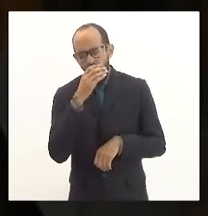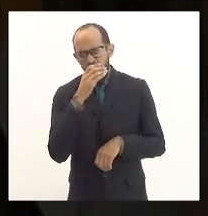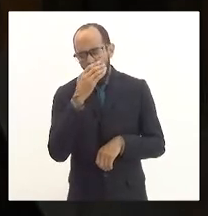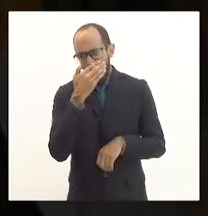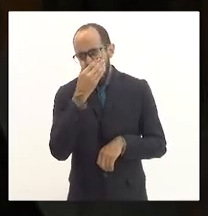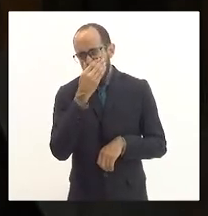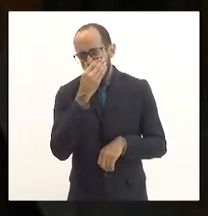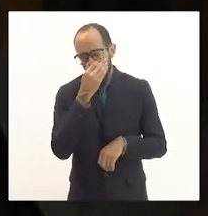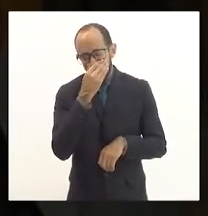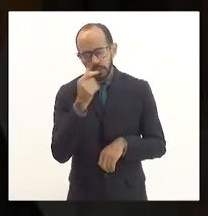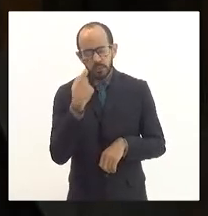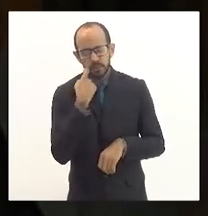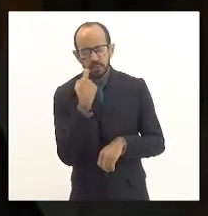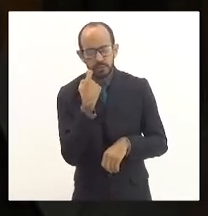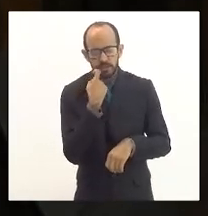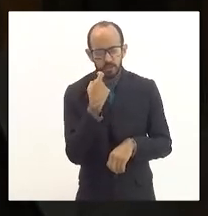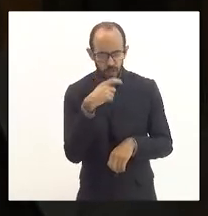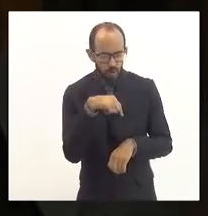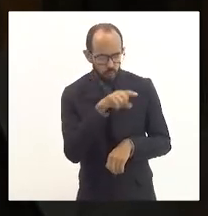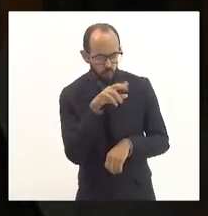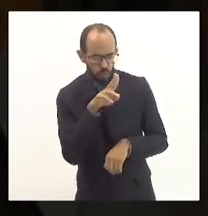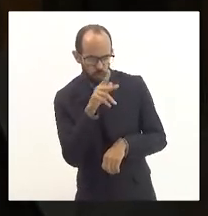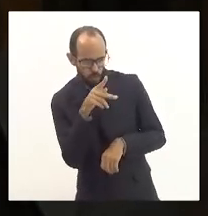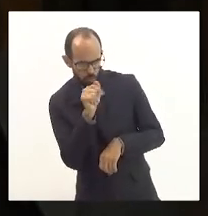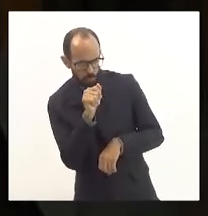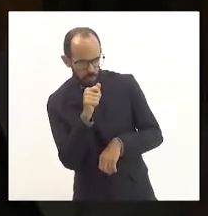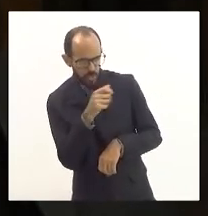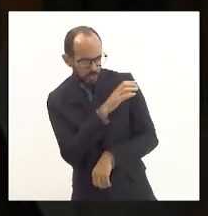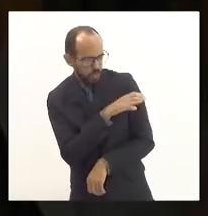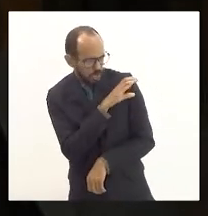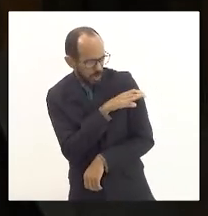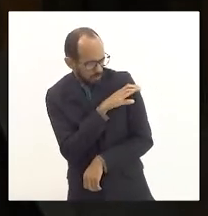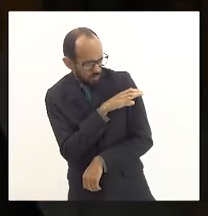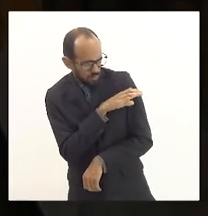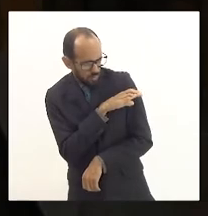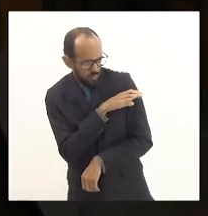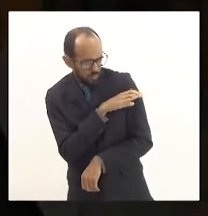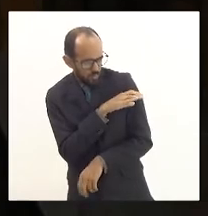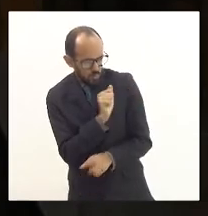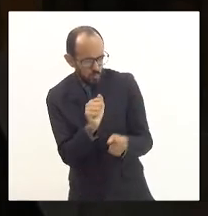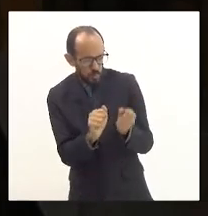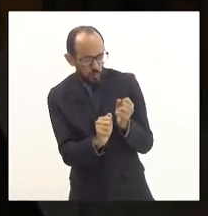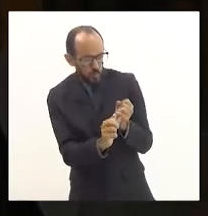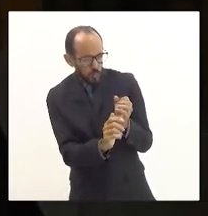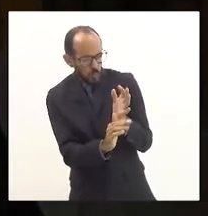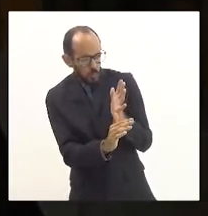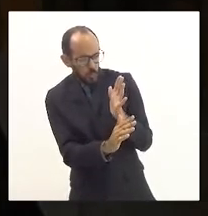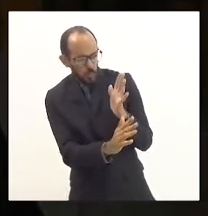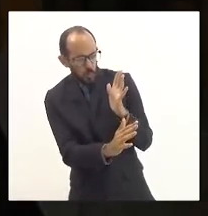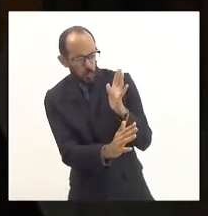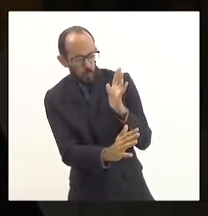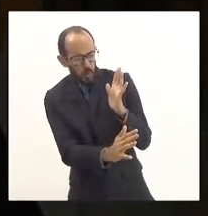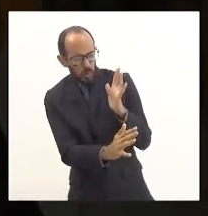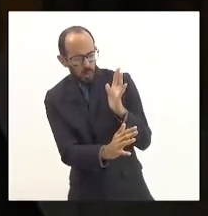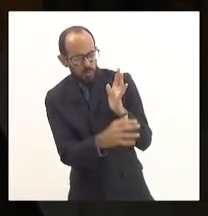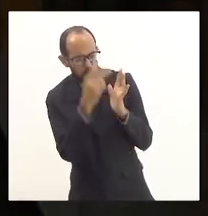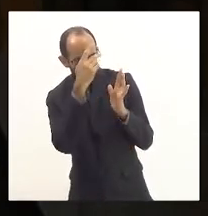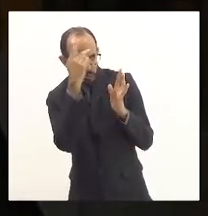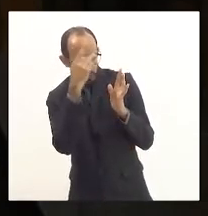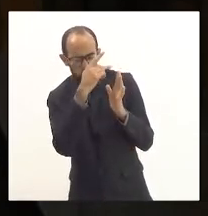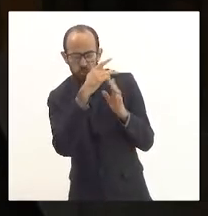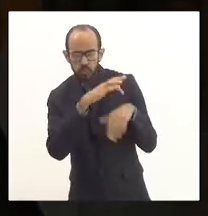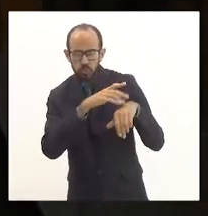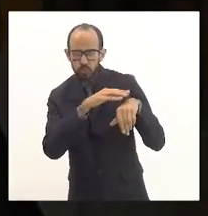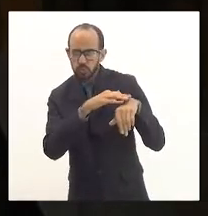e na sexta-feira quando estava na UPA de Campos Uma demanda muito grande de pacientes que